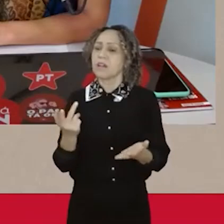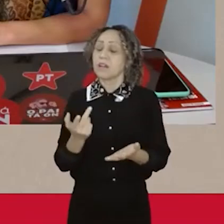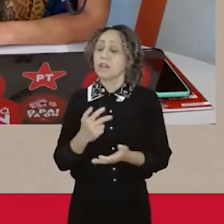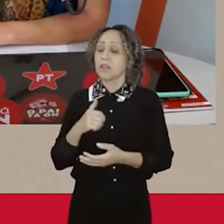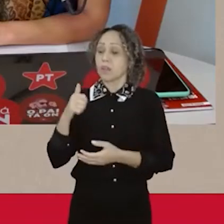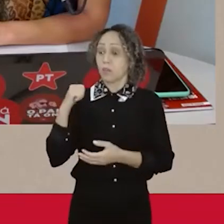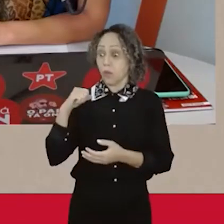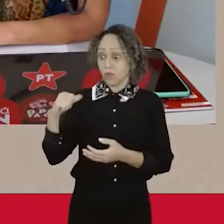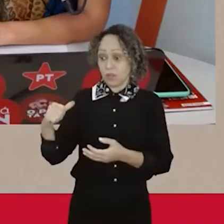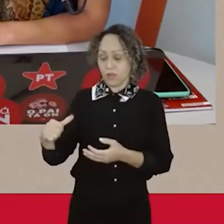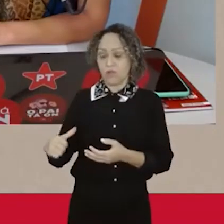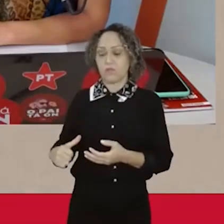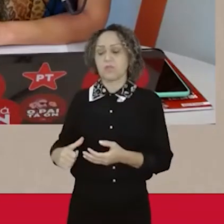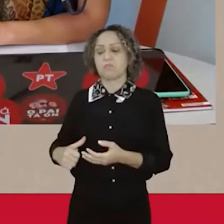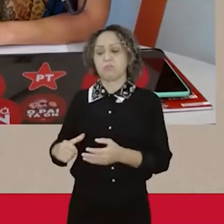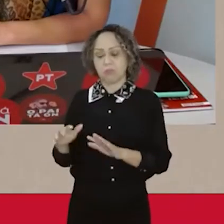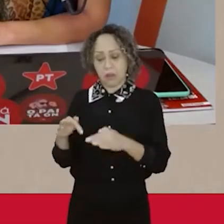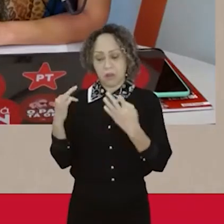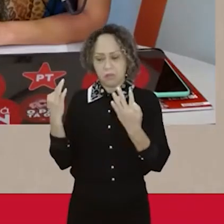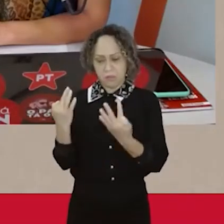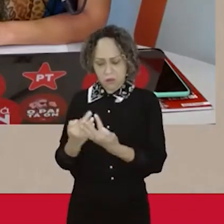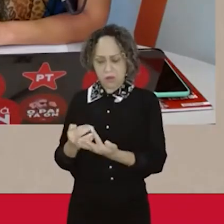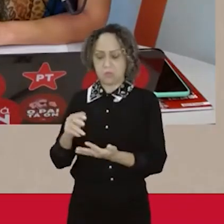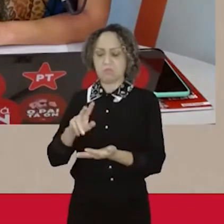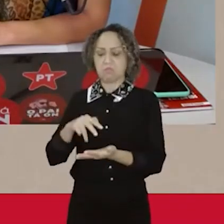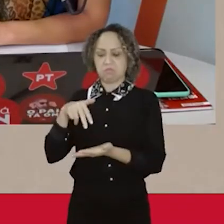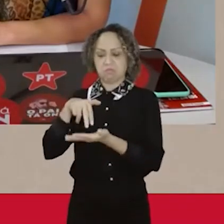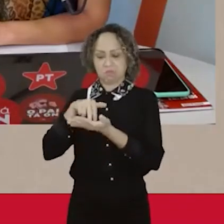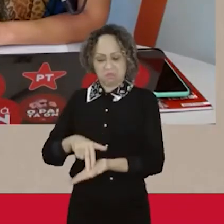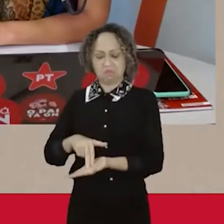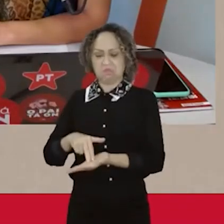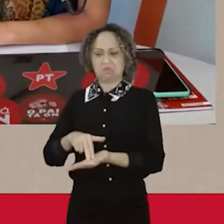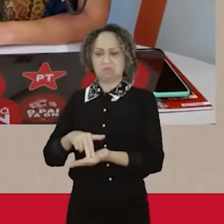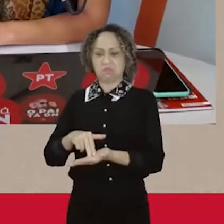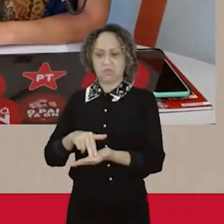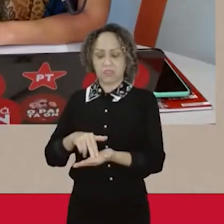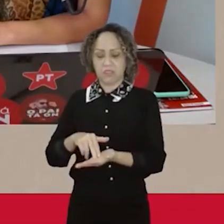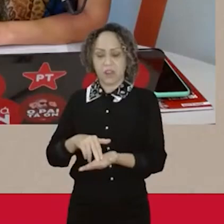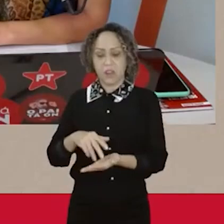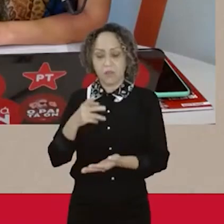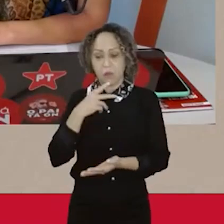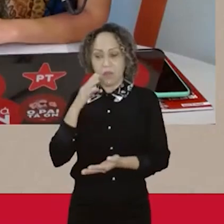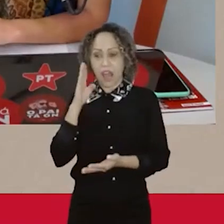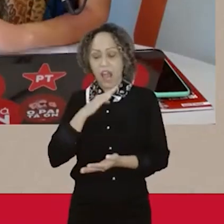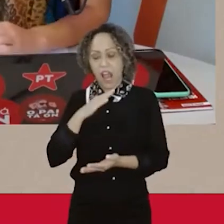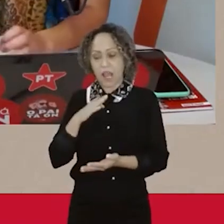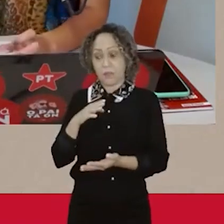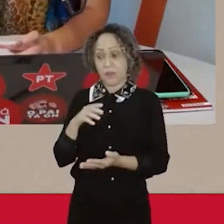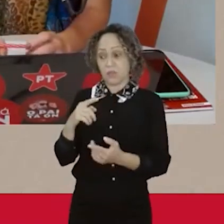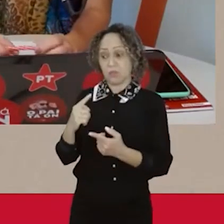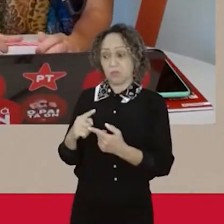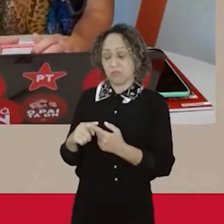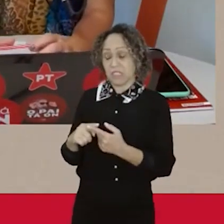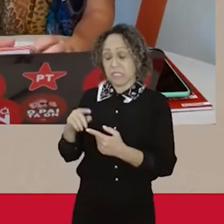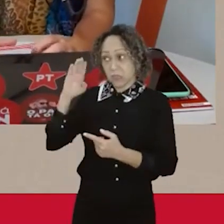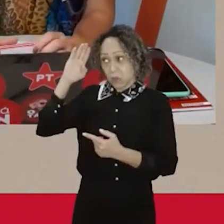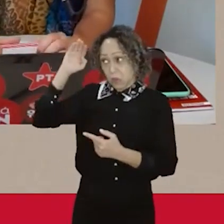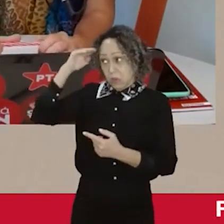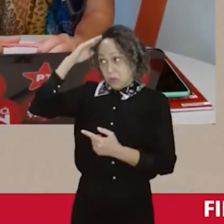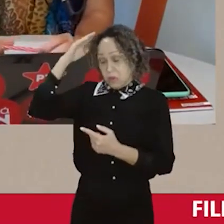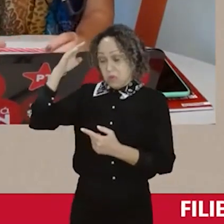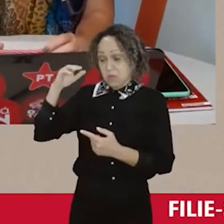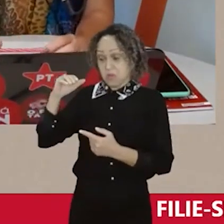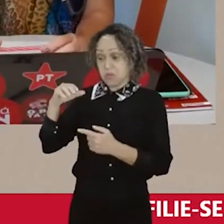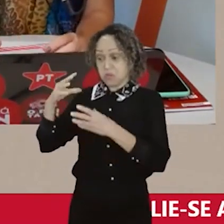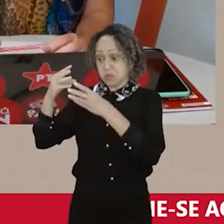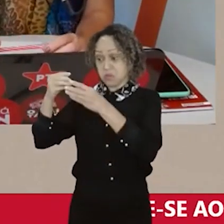sobreviveu, né, e foi construído e consolidado, depois a gente pode falar rapidamente sobre a destruição do Bolsa Família pelo governo Bolsonaro